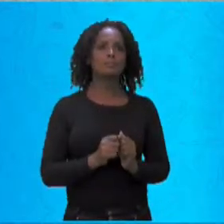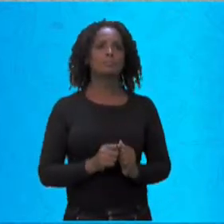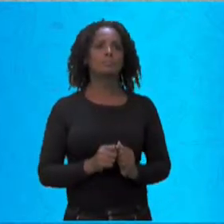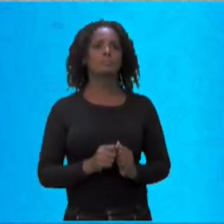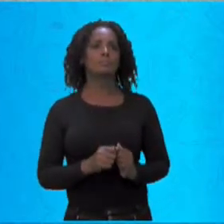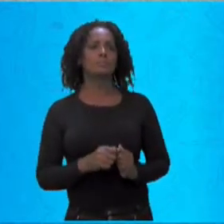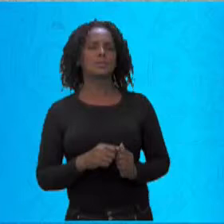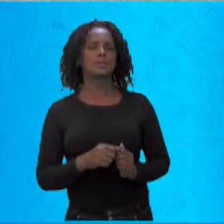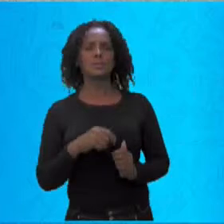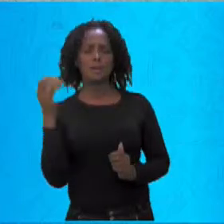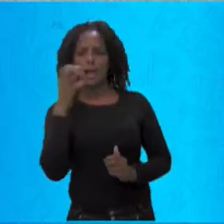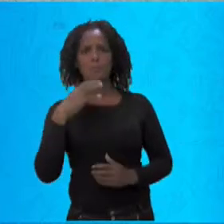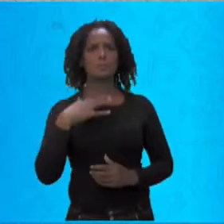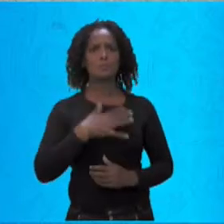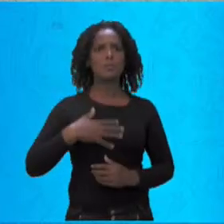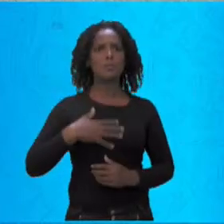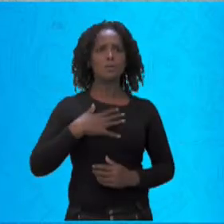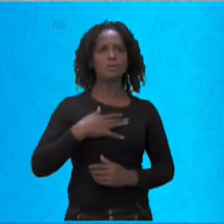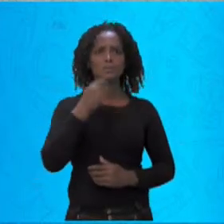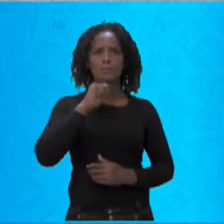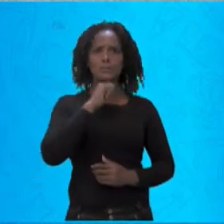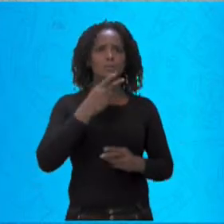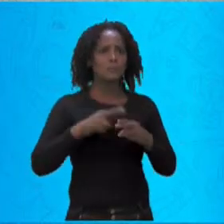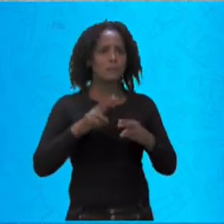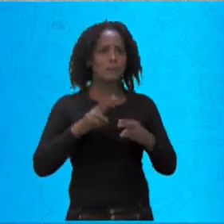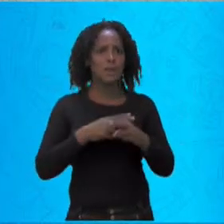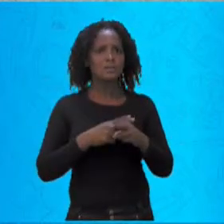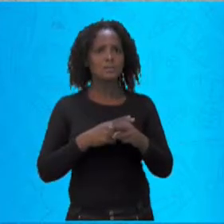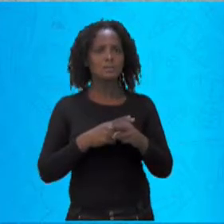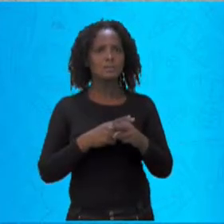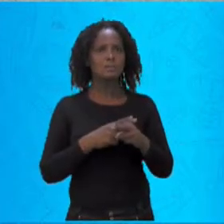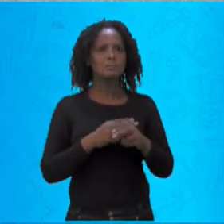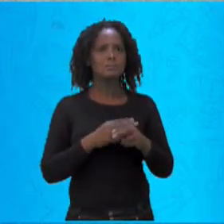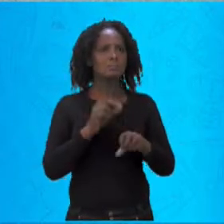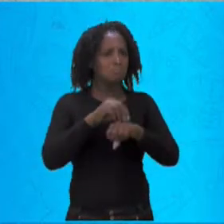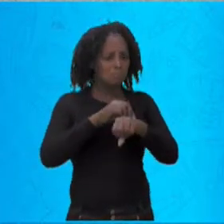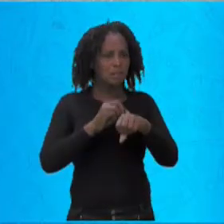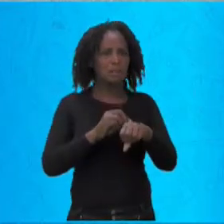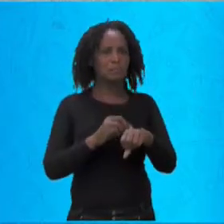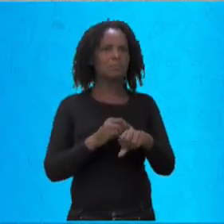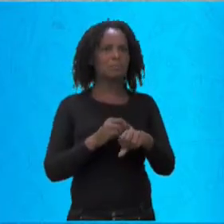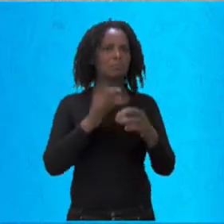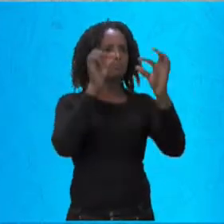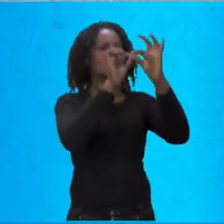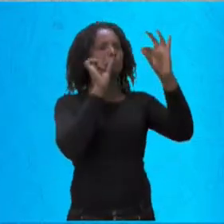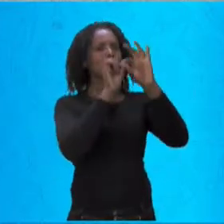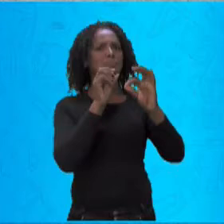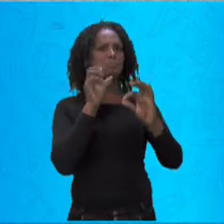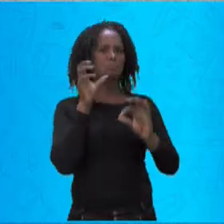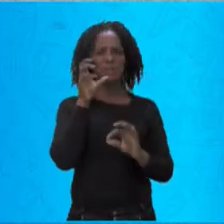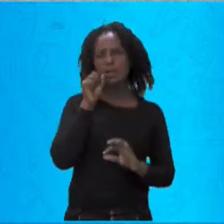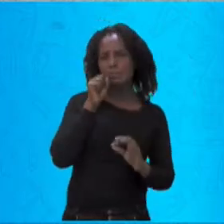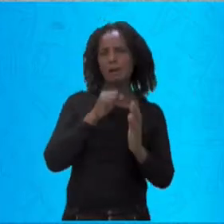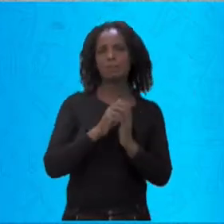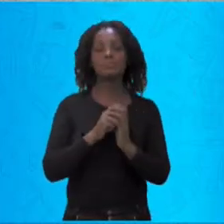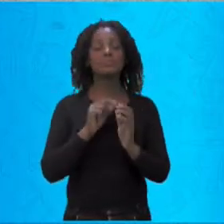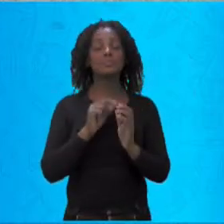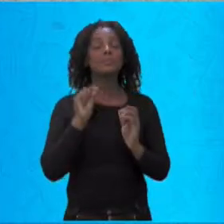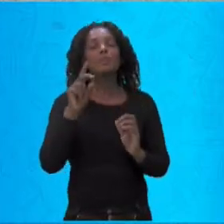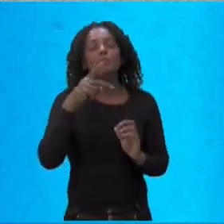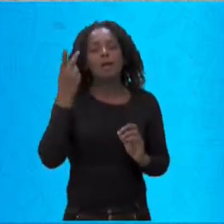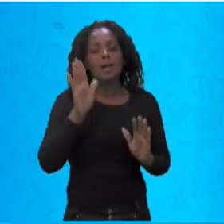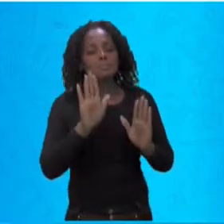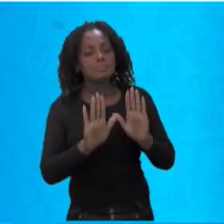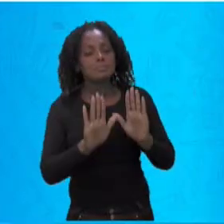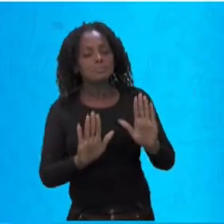sorvete, chocolate, morango, uva e limão, você vai entender alguma coisa? Não. Mas e se eu falar